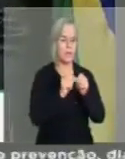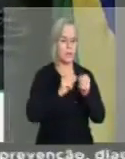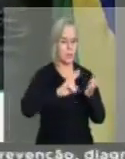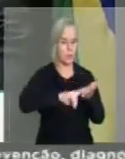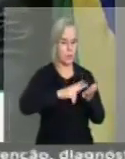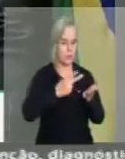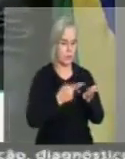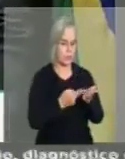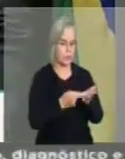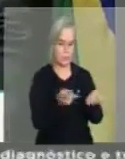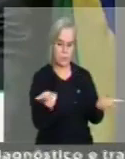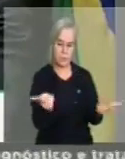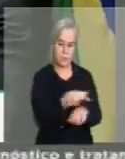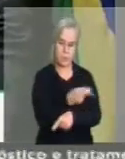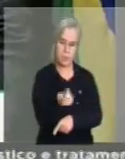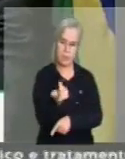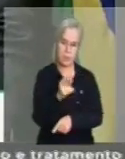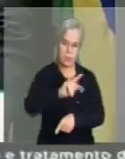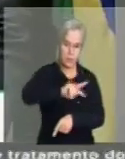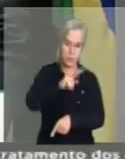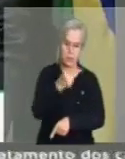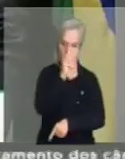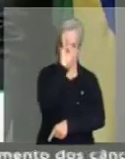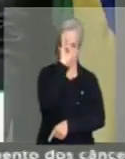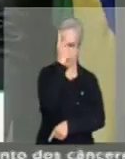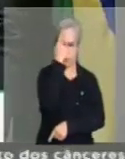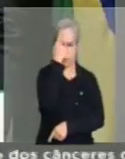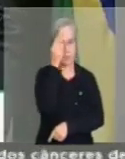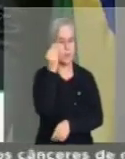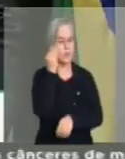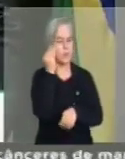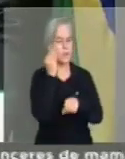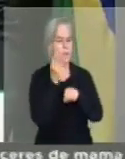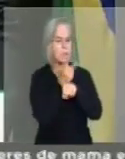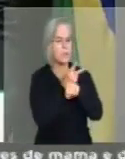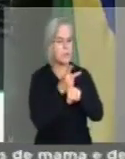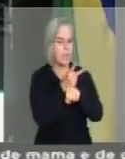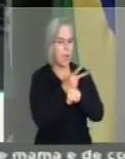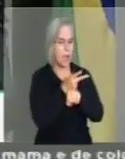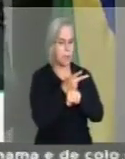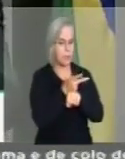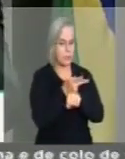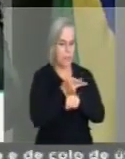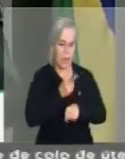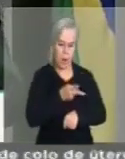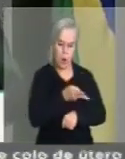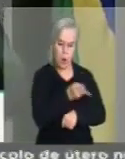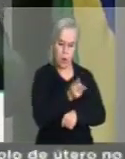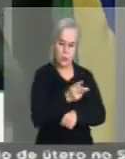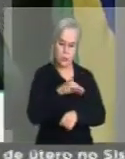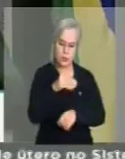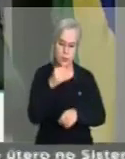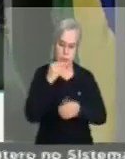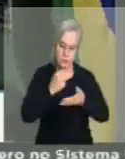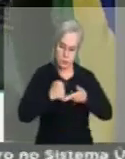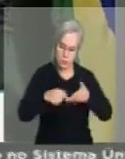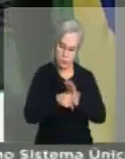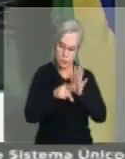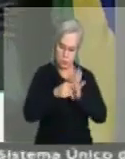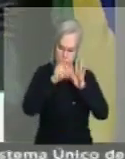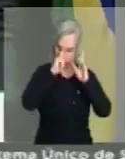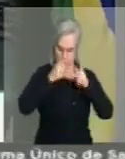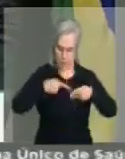constitucional heterodoxa, contrária à história, para buscar de modo egoísta a manutenção de privilégios